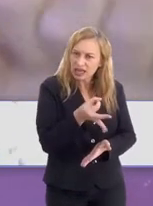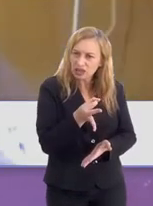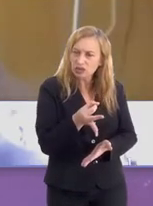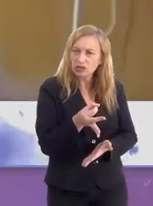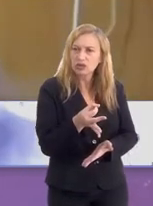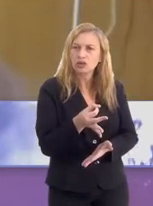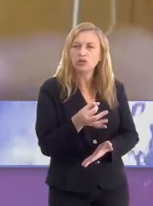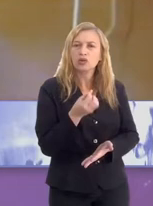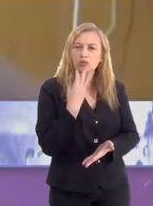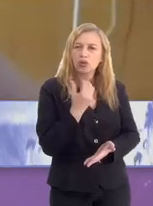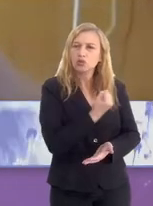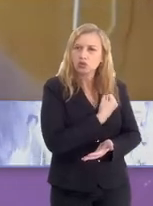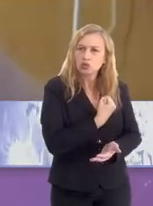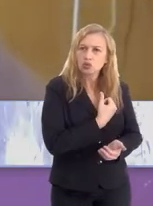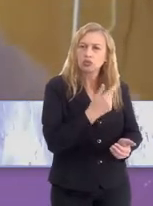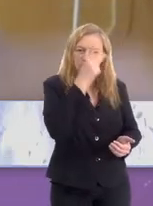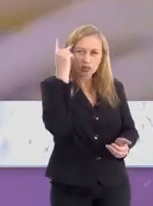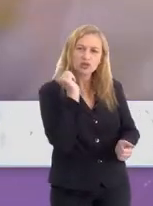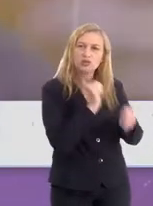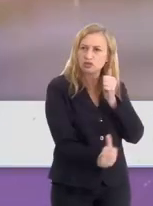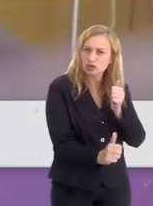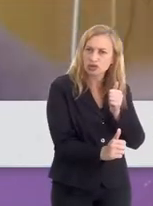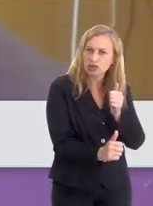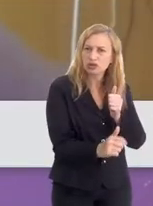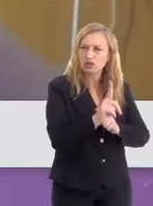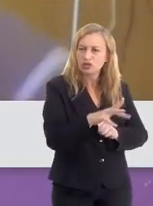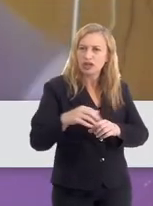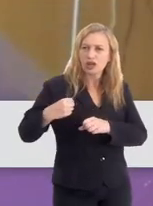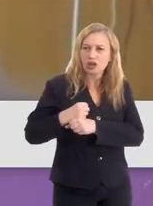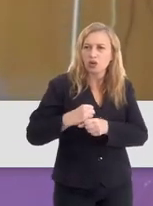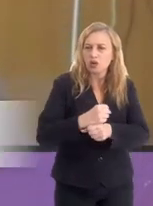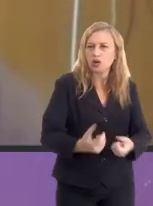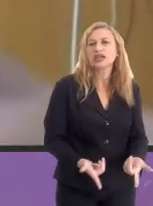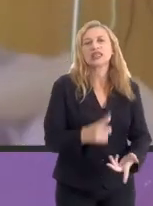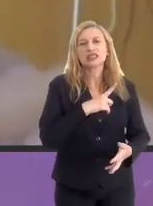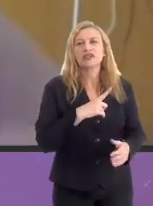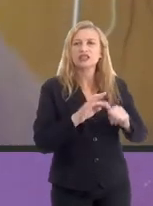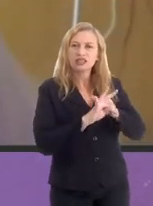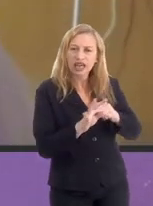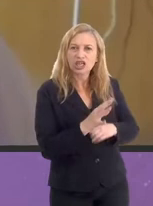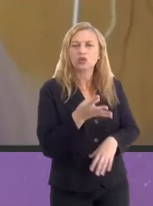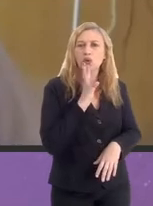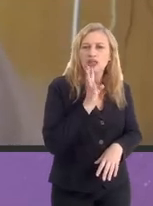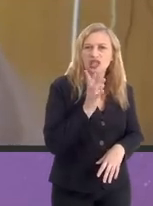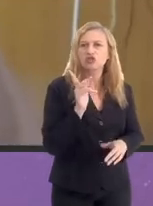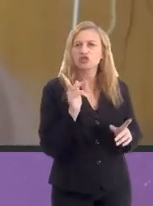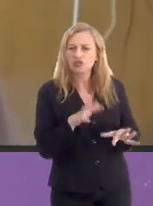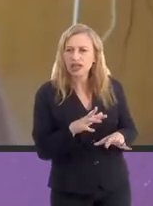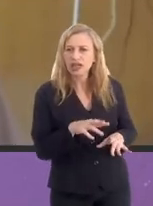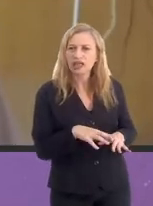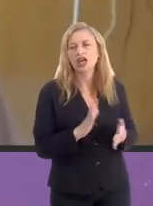o game tinha bons time um bom elenco né é bom x porque foram time escalações diferentes ao longo 9 ele técnico